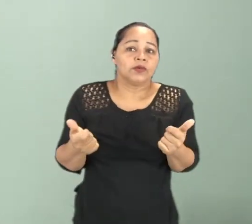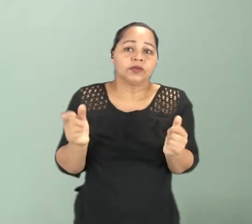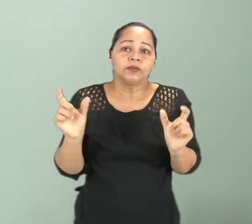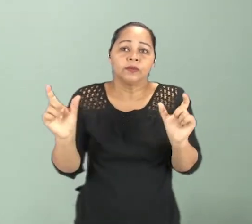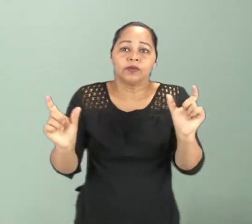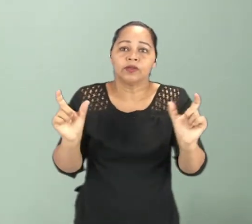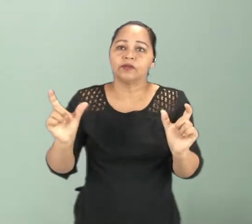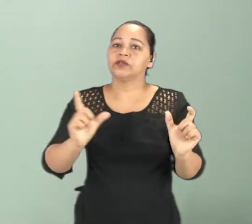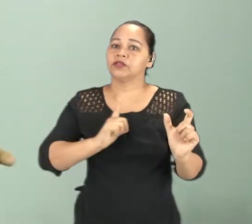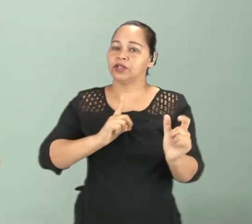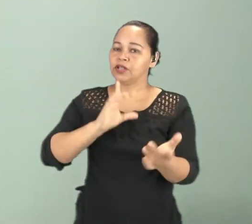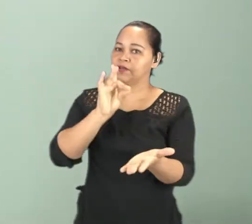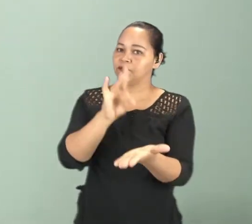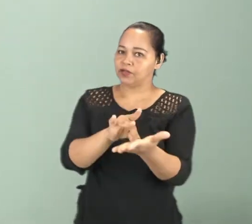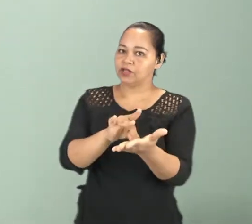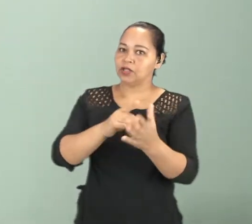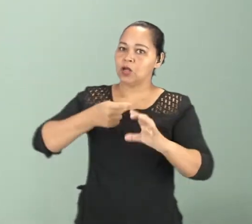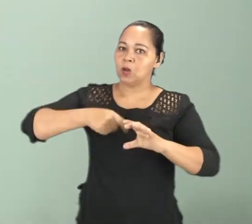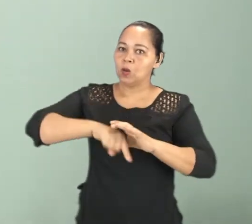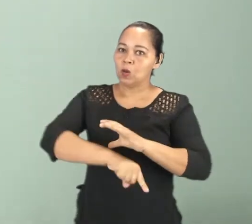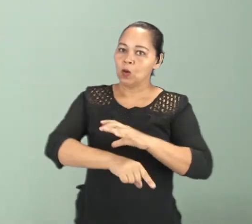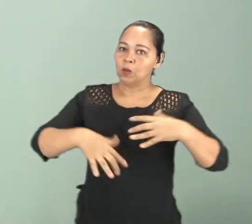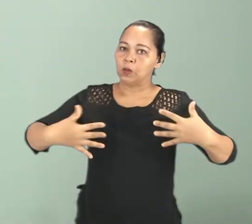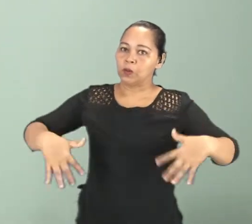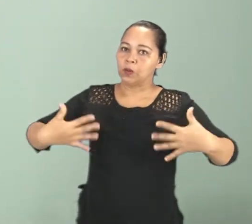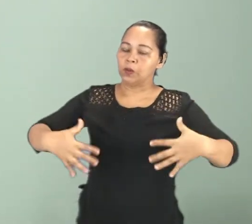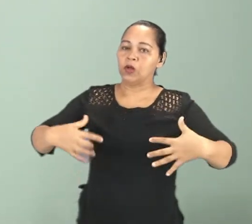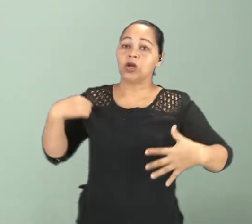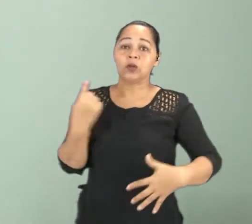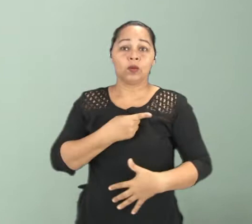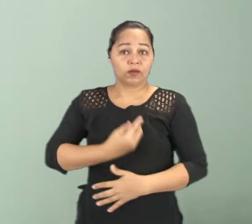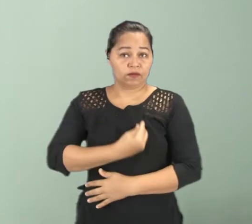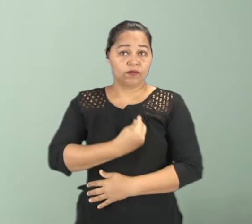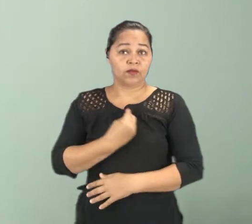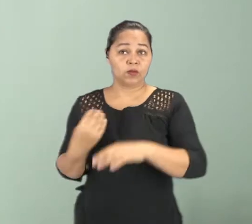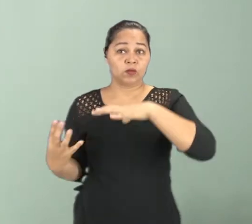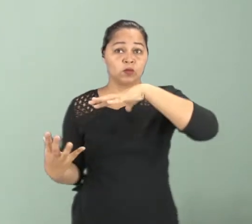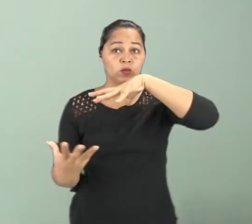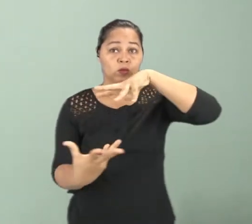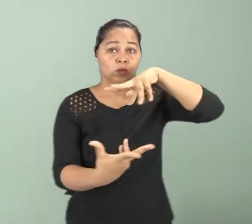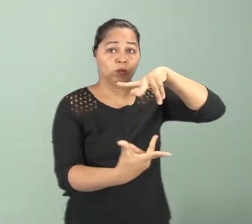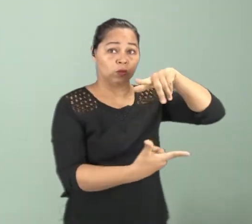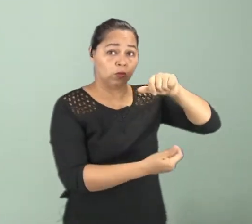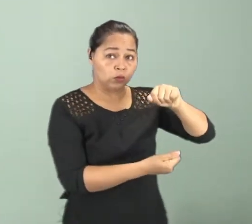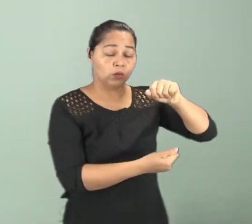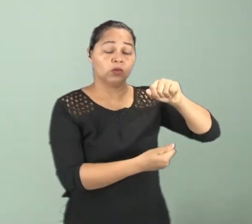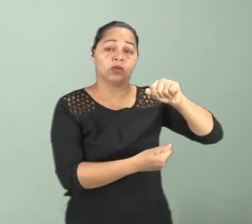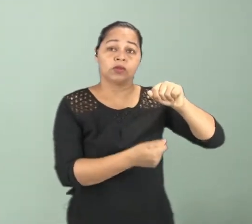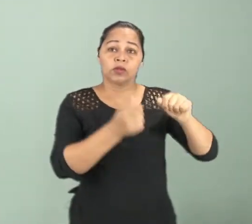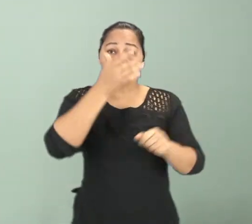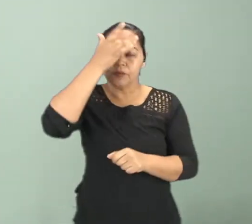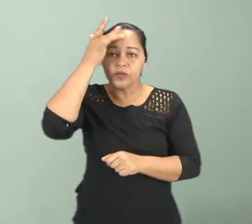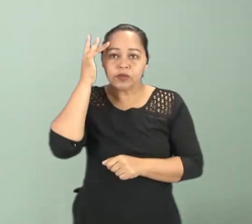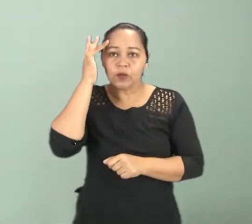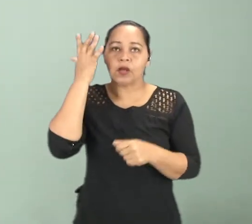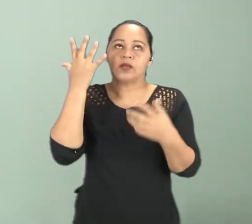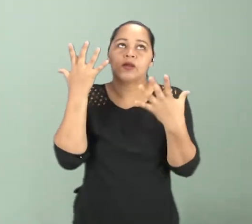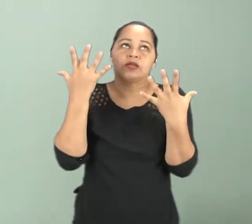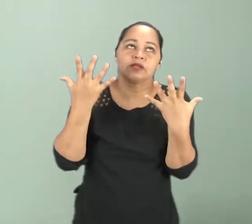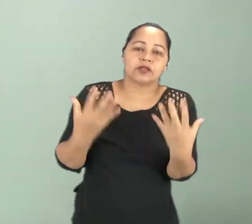existe uma verdade profunda, né? Vivemos em um mundo onde que as pessoas são mais consideradas, são